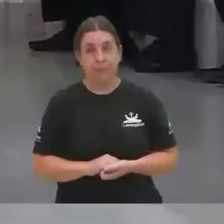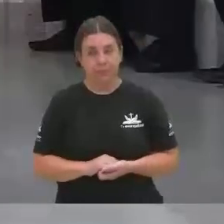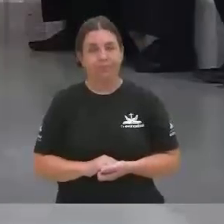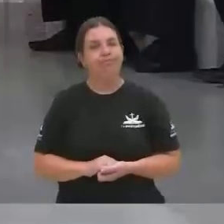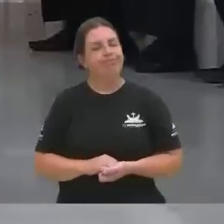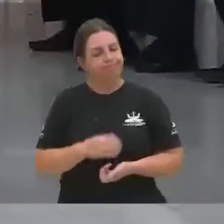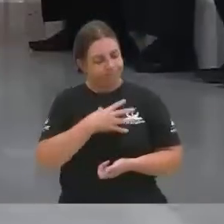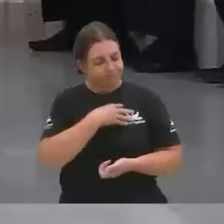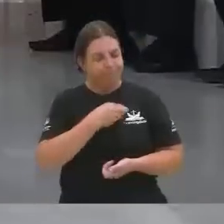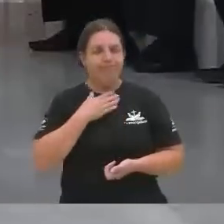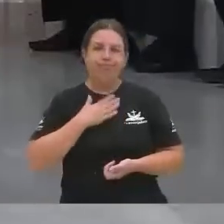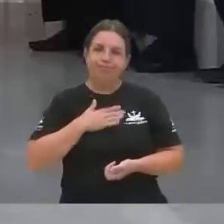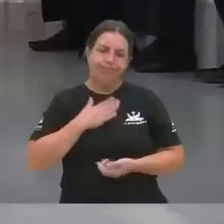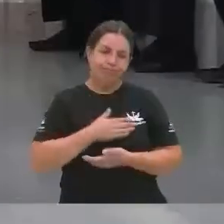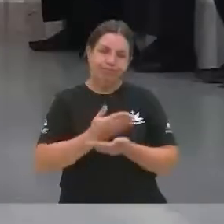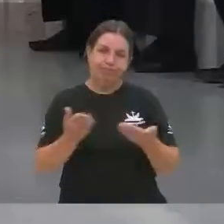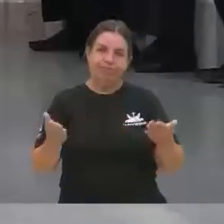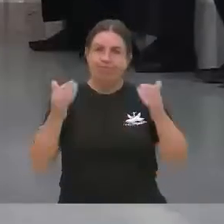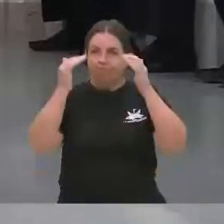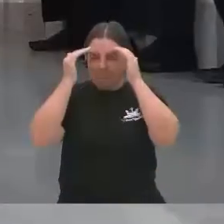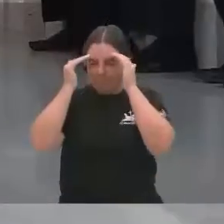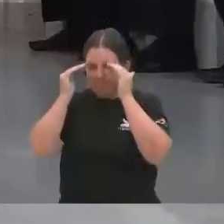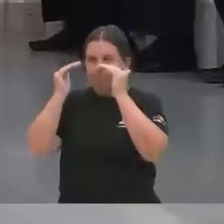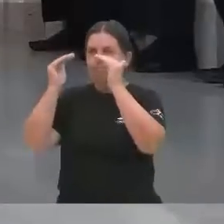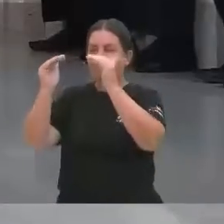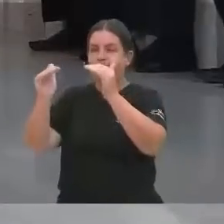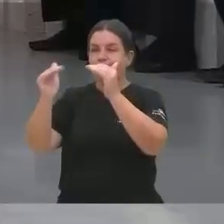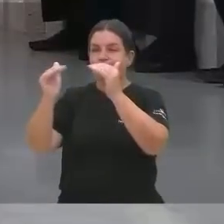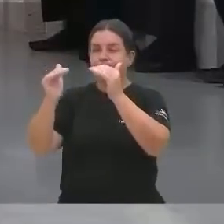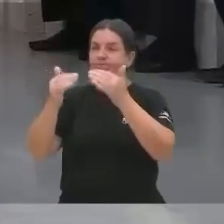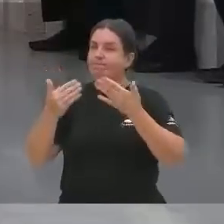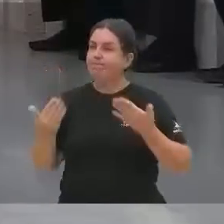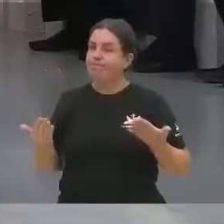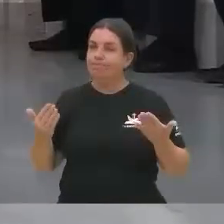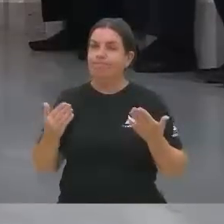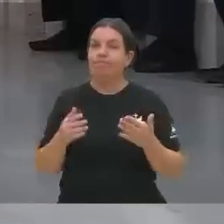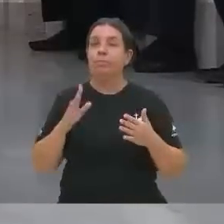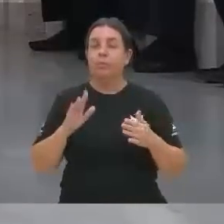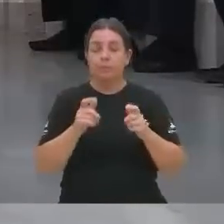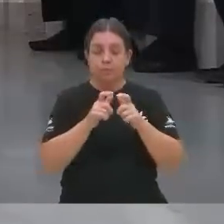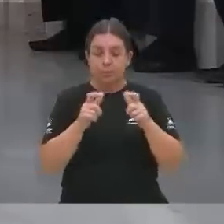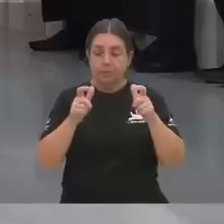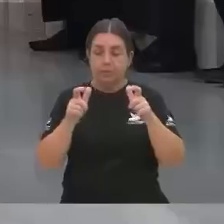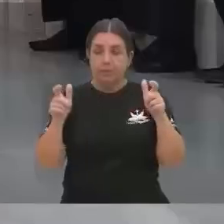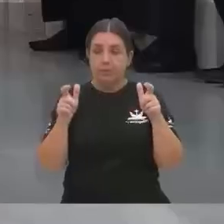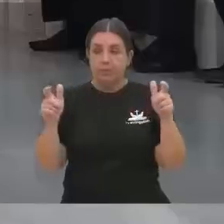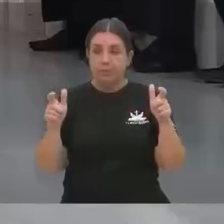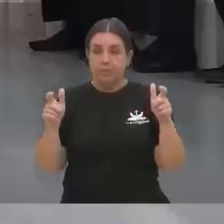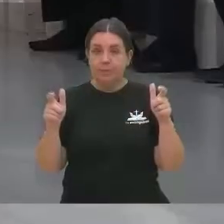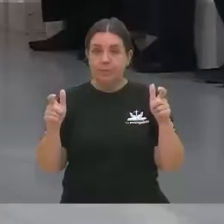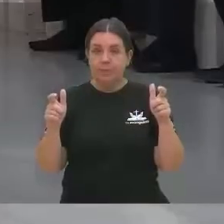filhos é uma devoção que tem crescido